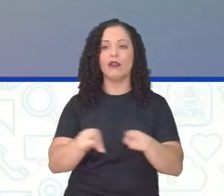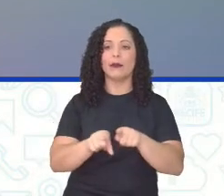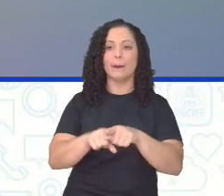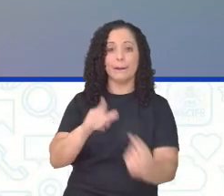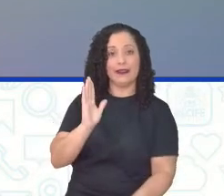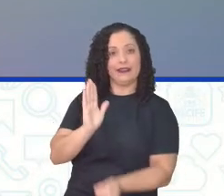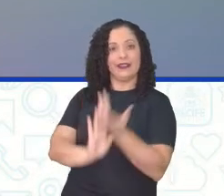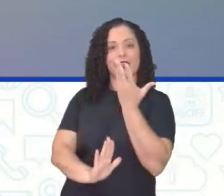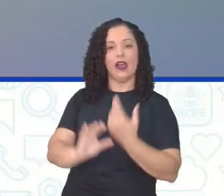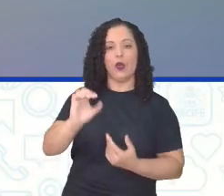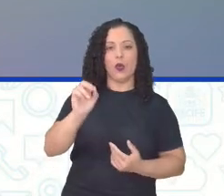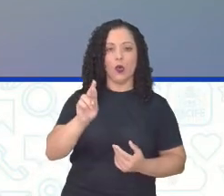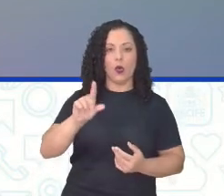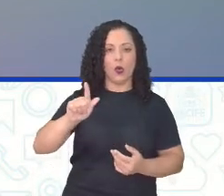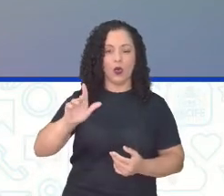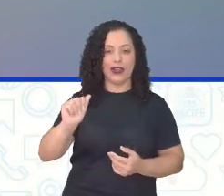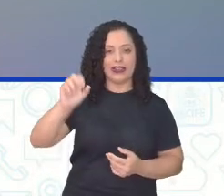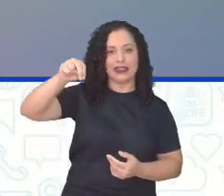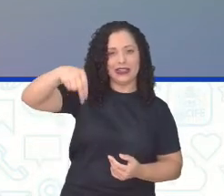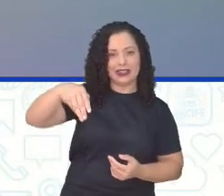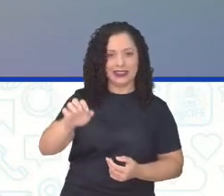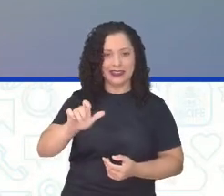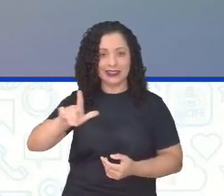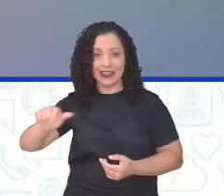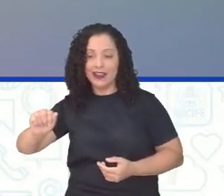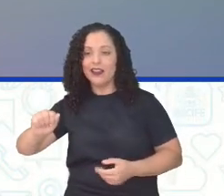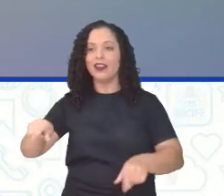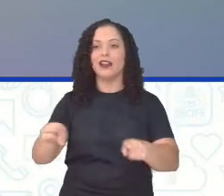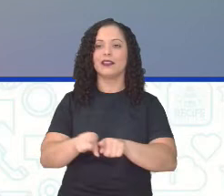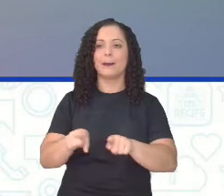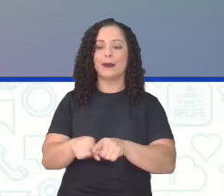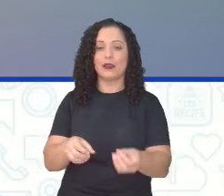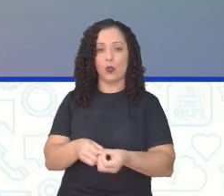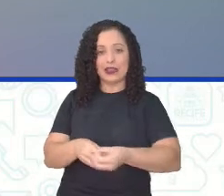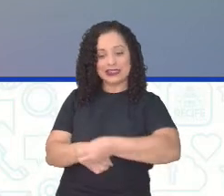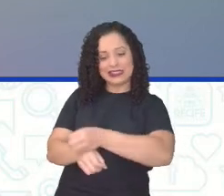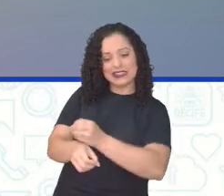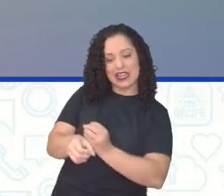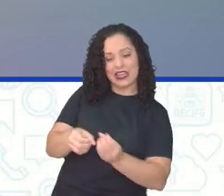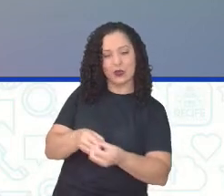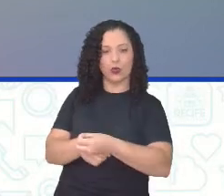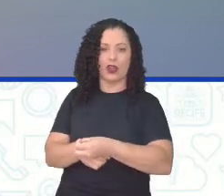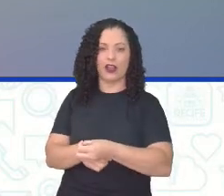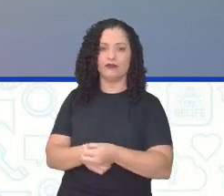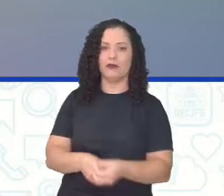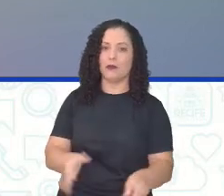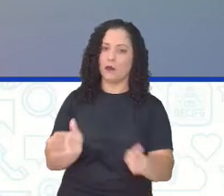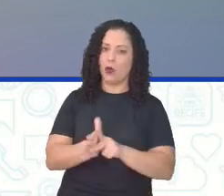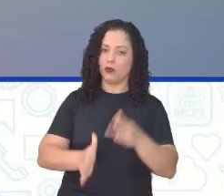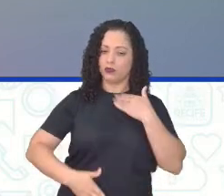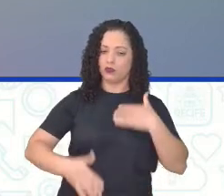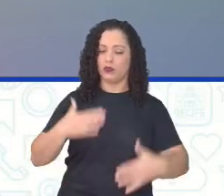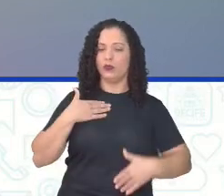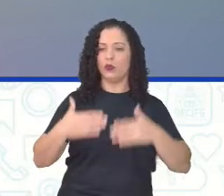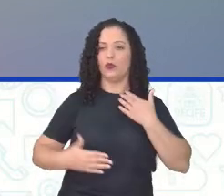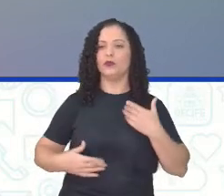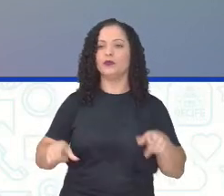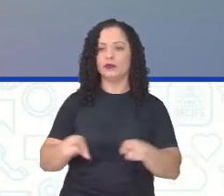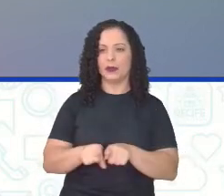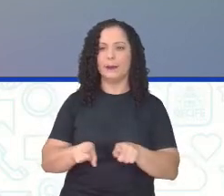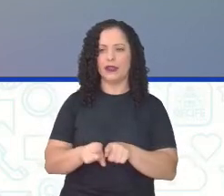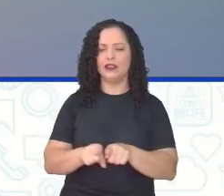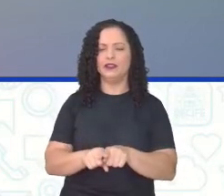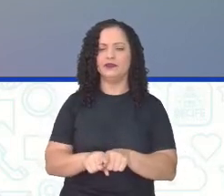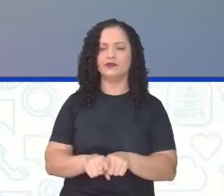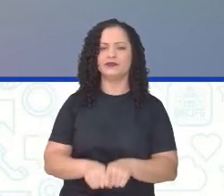quando estudamos célula. A célula que eu trouxe aí para vocês é uma célula nervosa, não é? A gente vai conversar também a respeito da célula